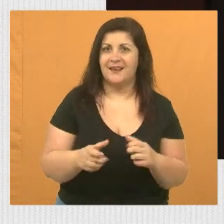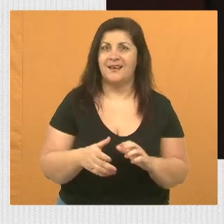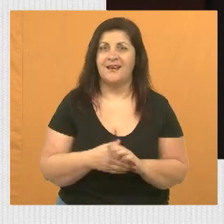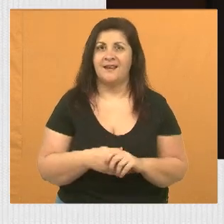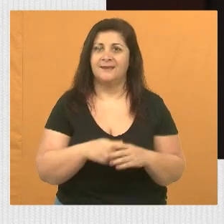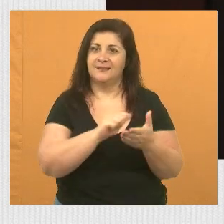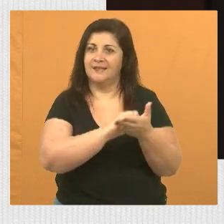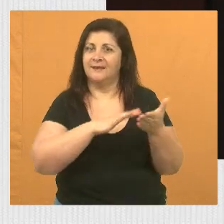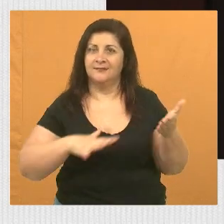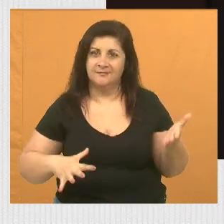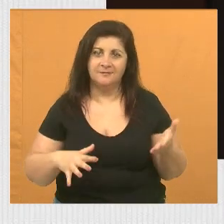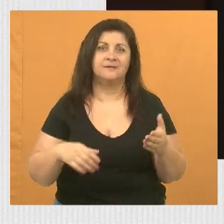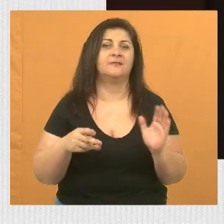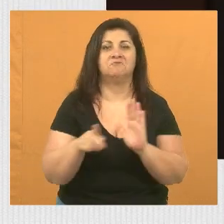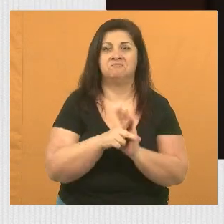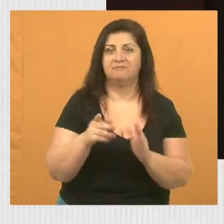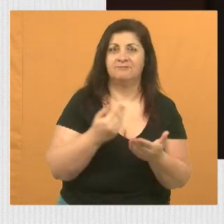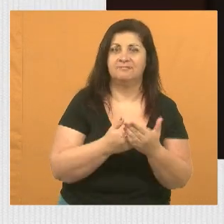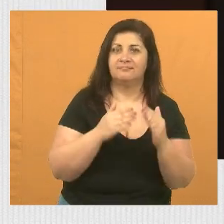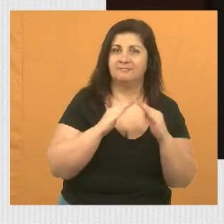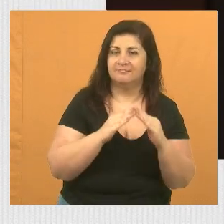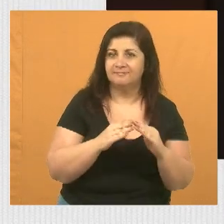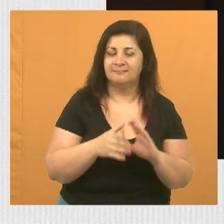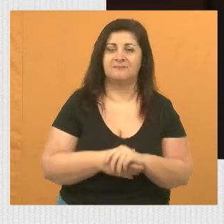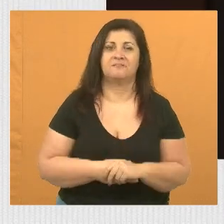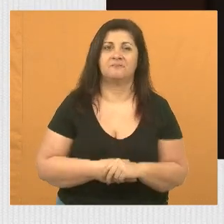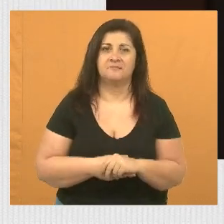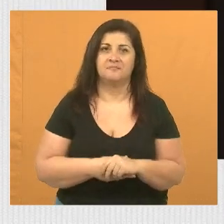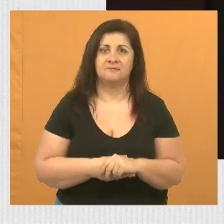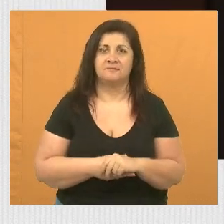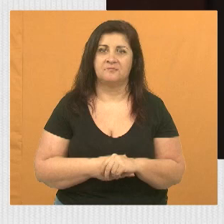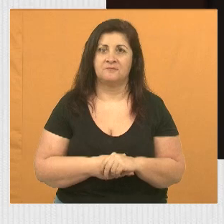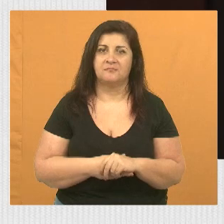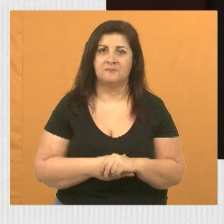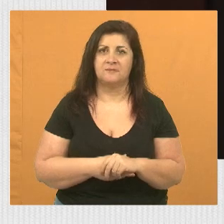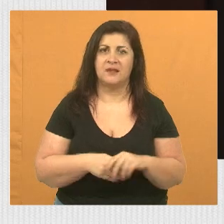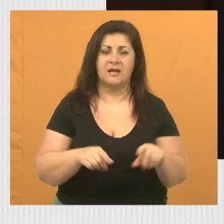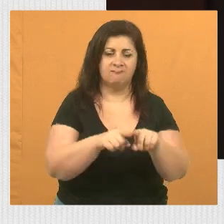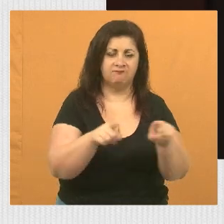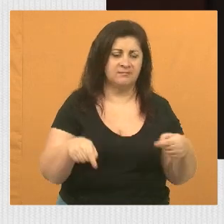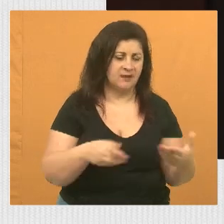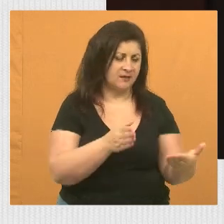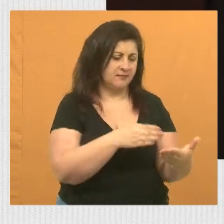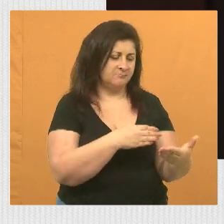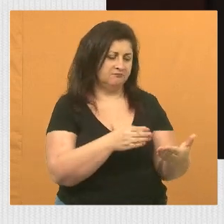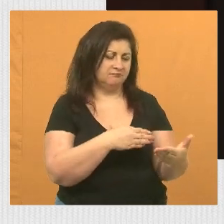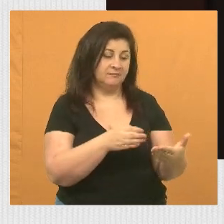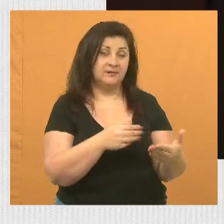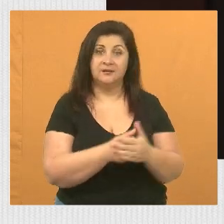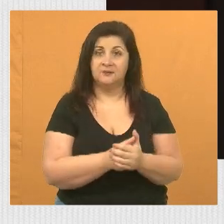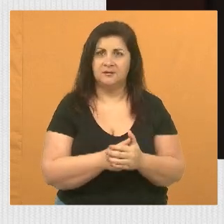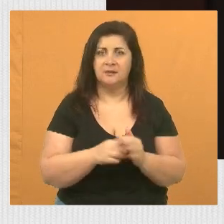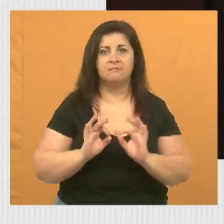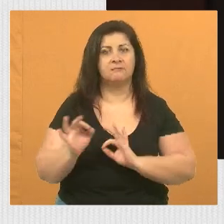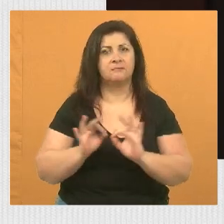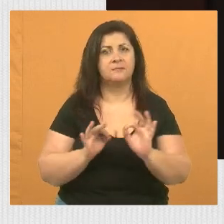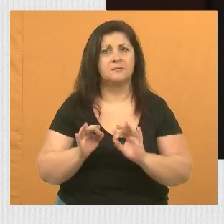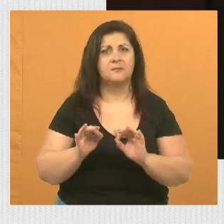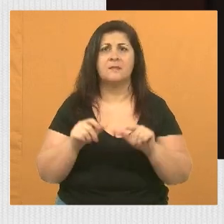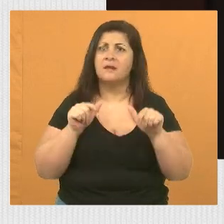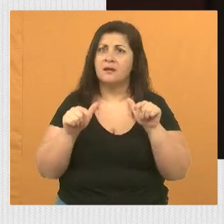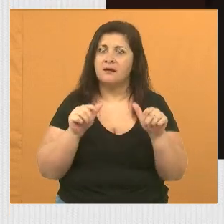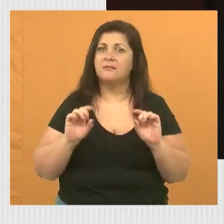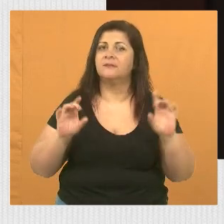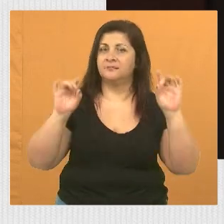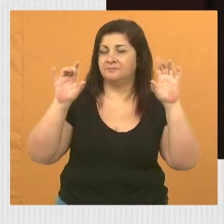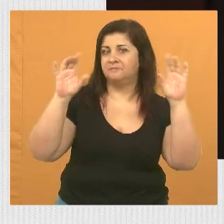que a gente tem na escola, tanto sendo da sala de leitura ou não. E ela desenvolve um trabalho muito legal,